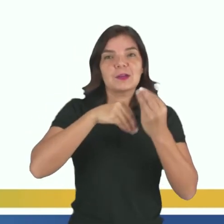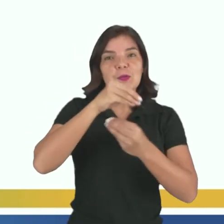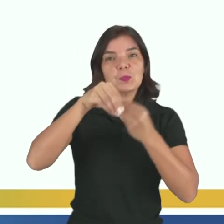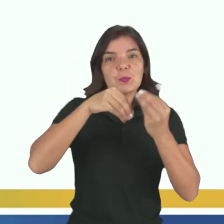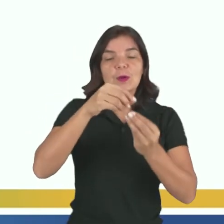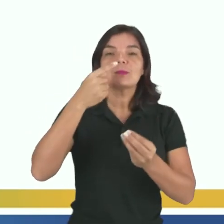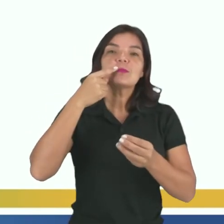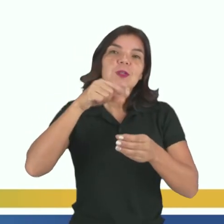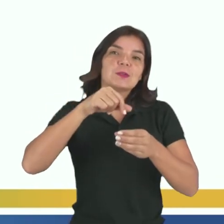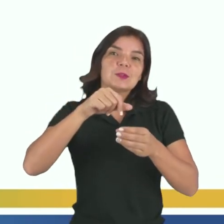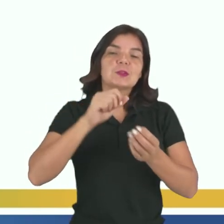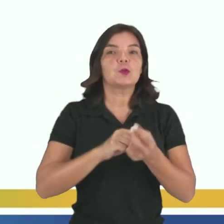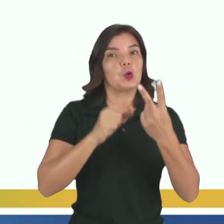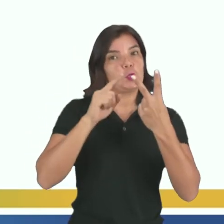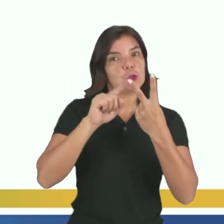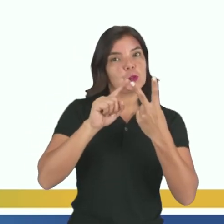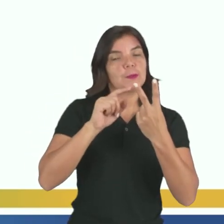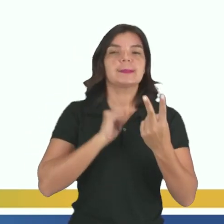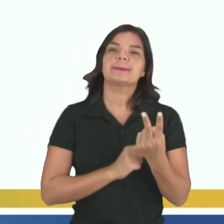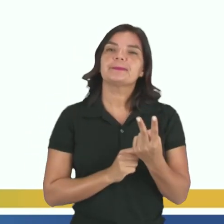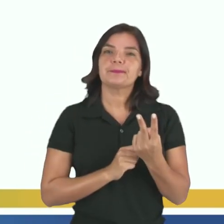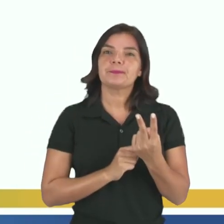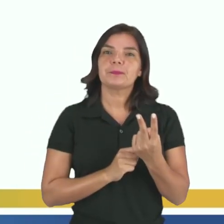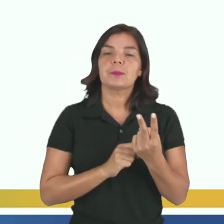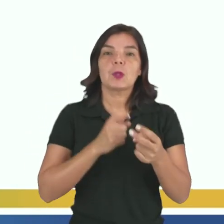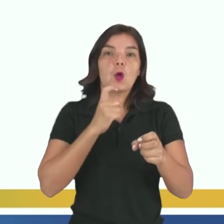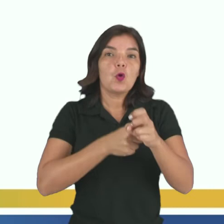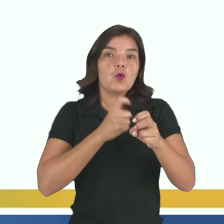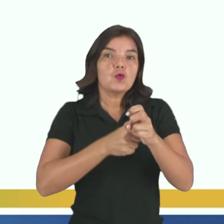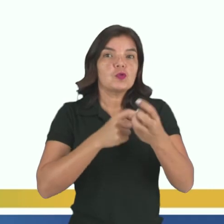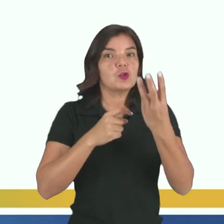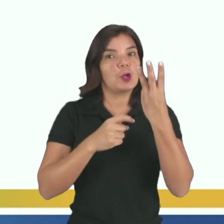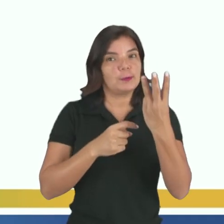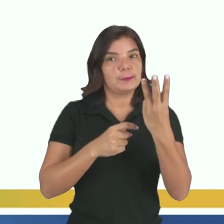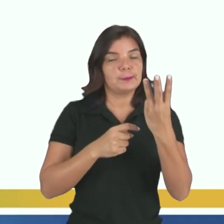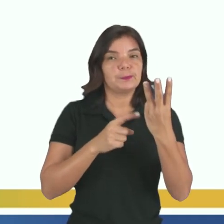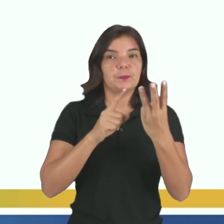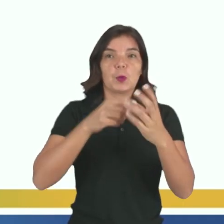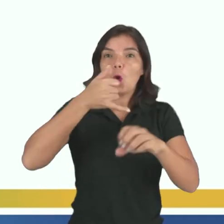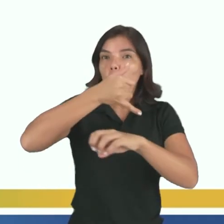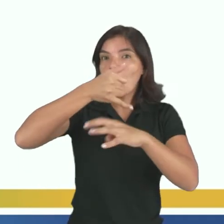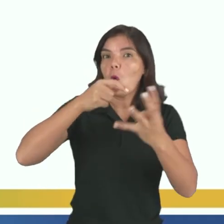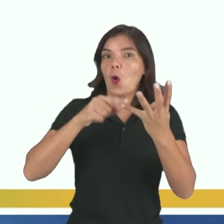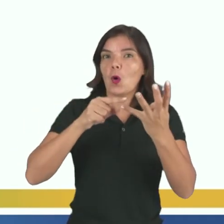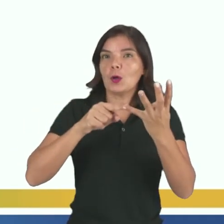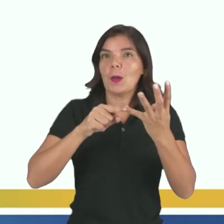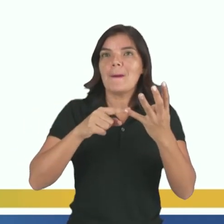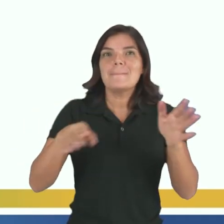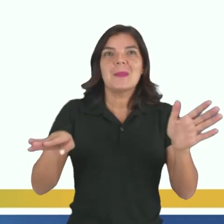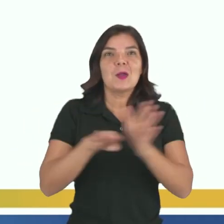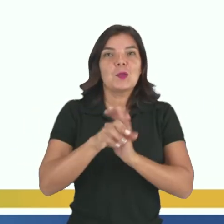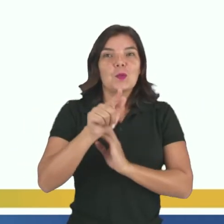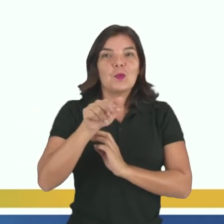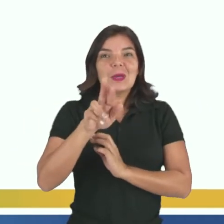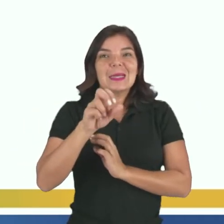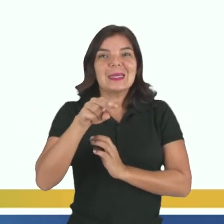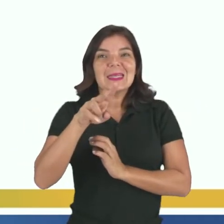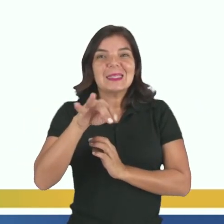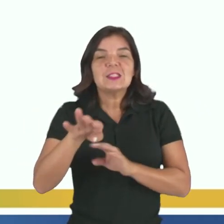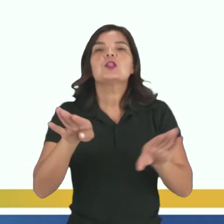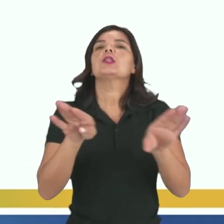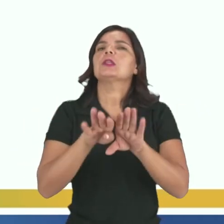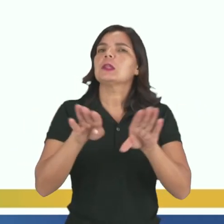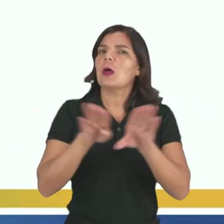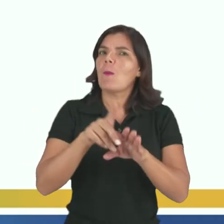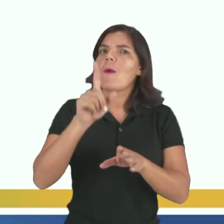água mais o sal, já vão ser 2. O gelo vai ser um, o óleo vai ser outro. Só que quando eu chego no granito, o granito ele